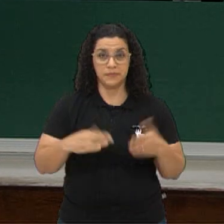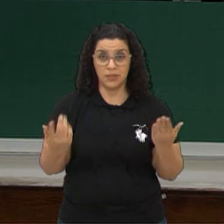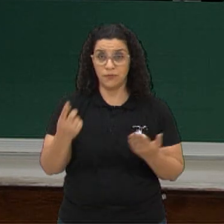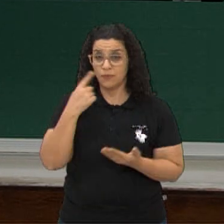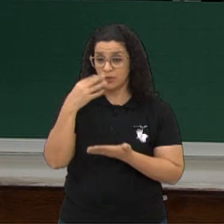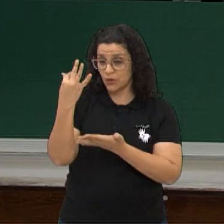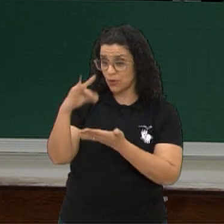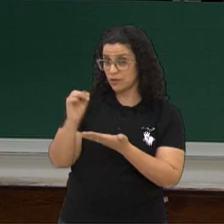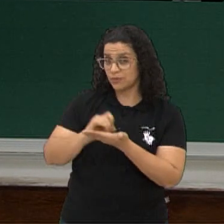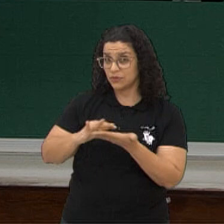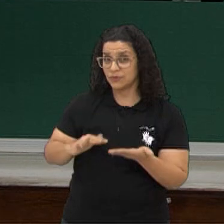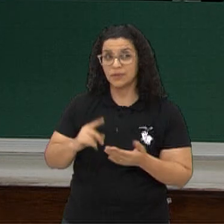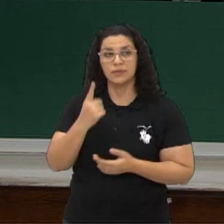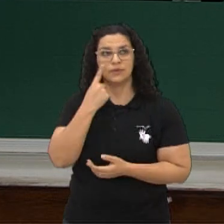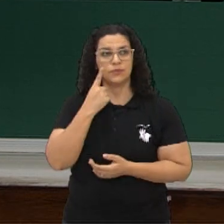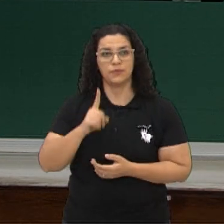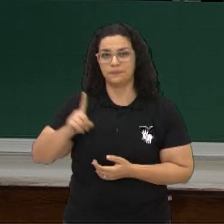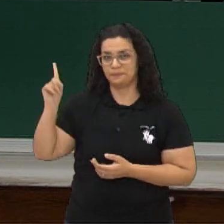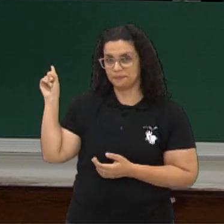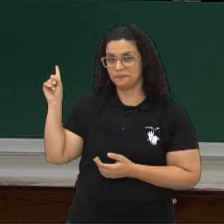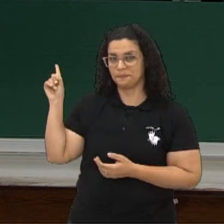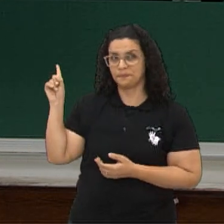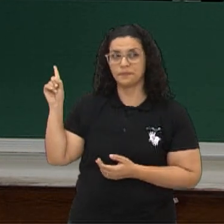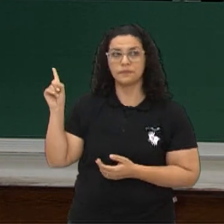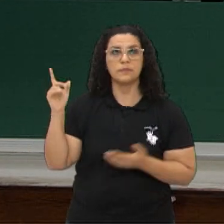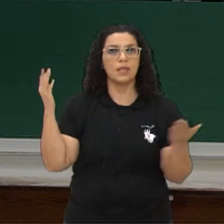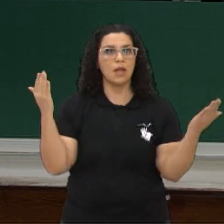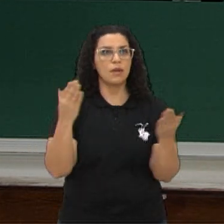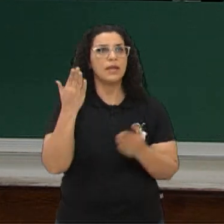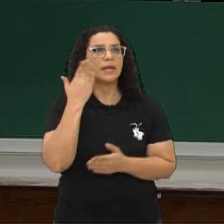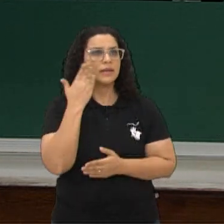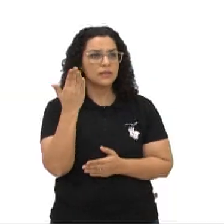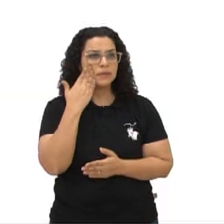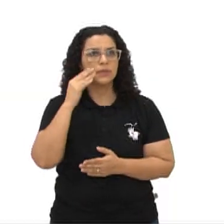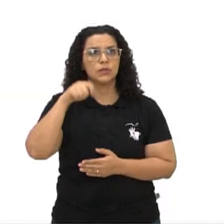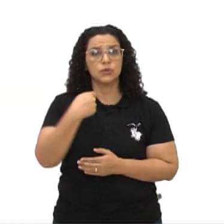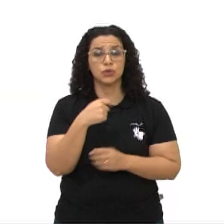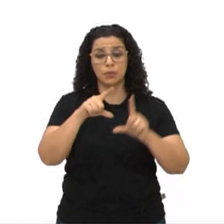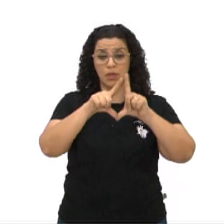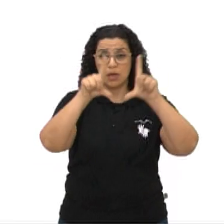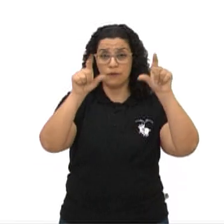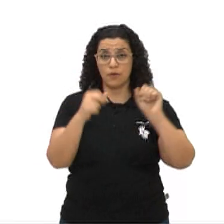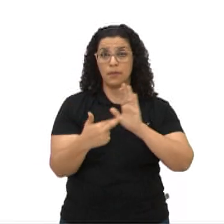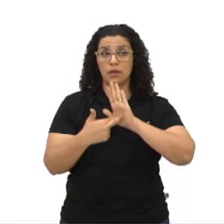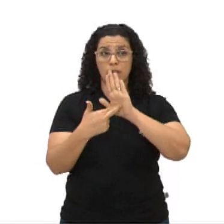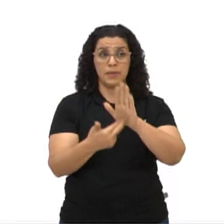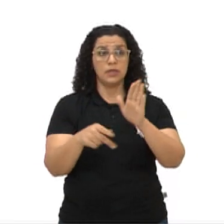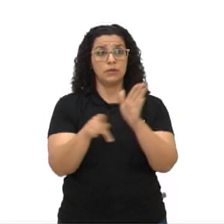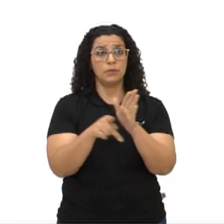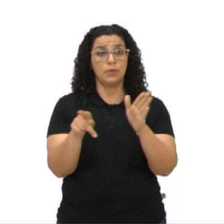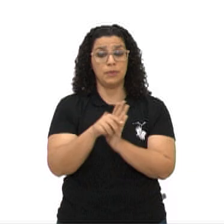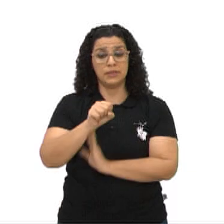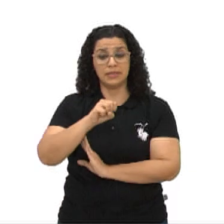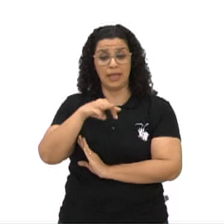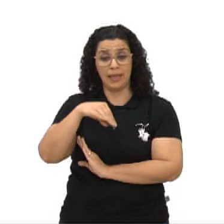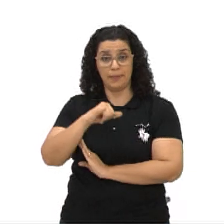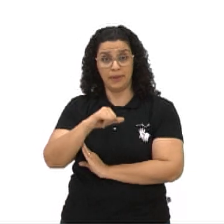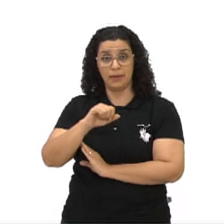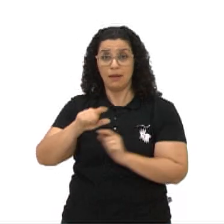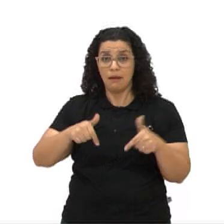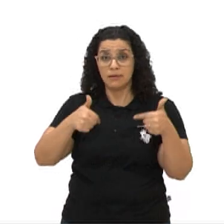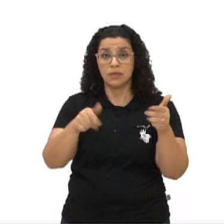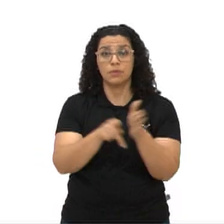Vamos para a correção da atividade? Olha só. Então, ele quer saber as equações que representam as semi-reações que ocorrem